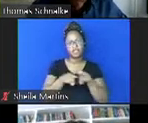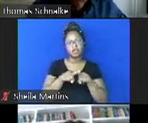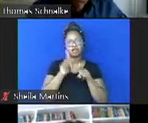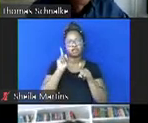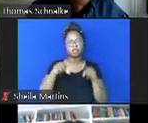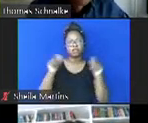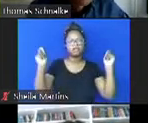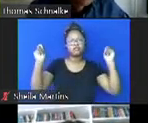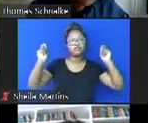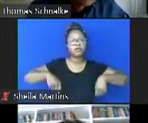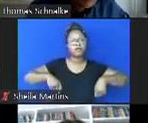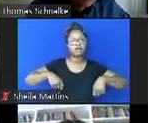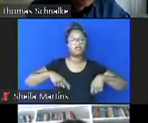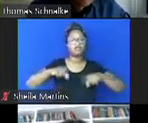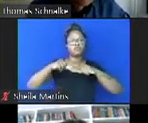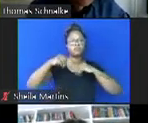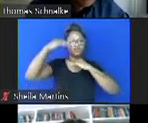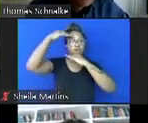enquadrados